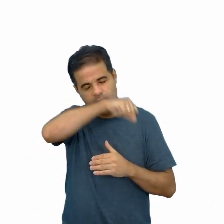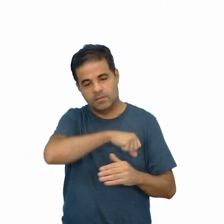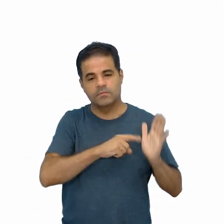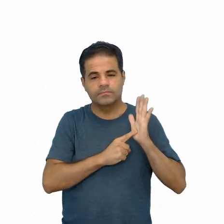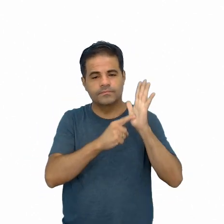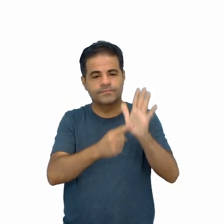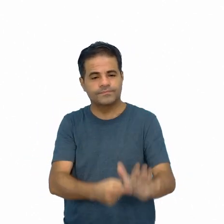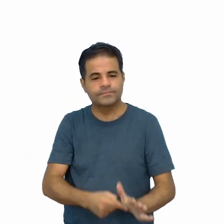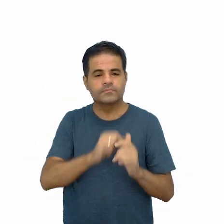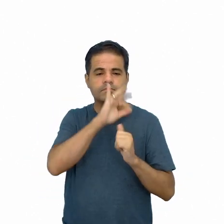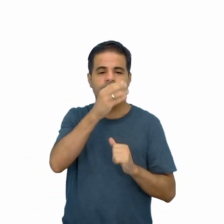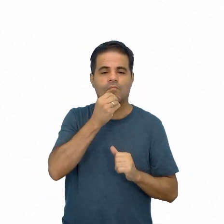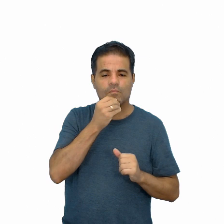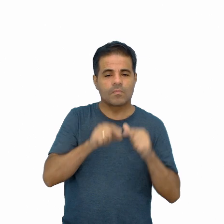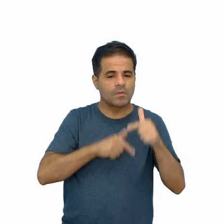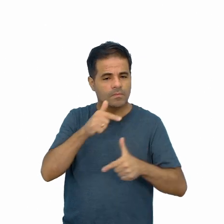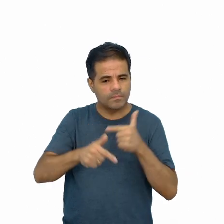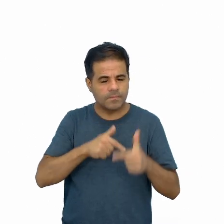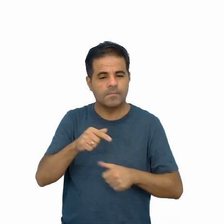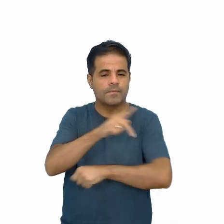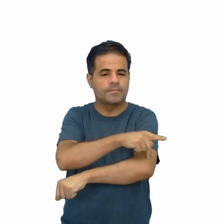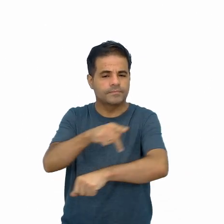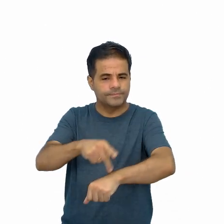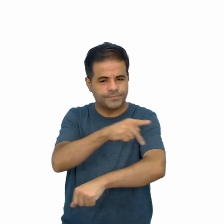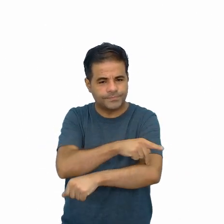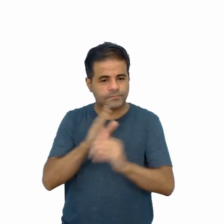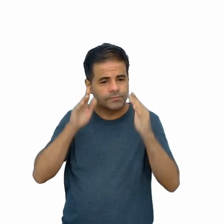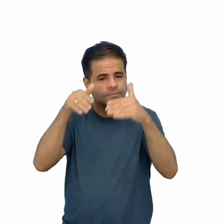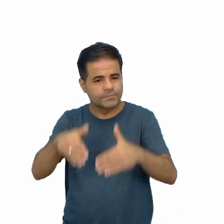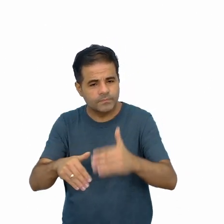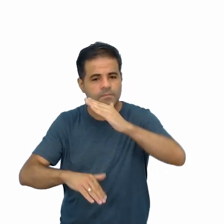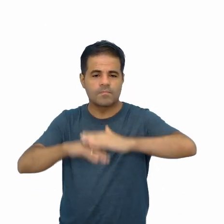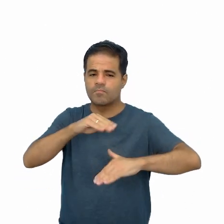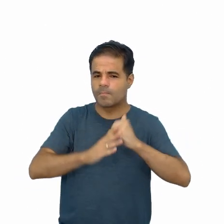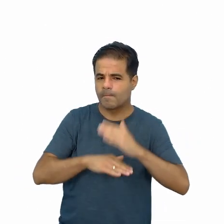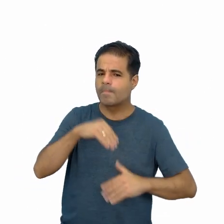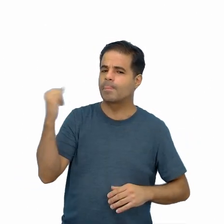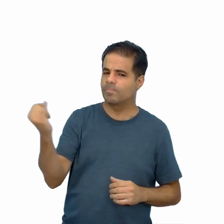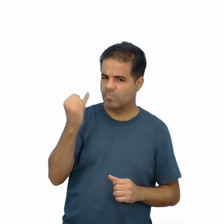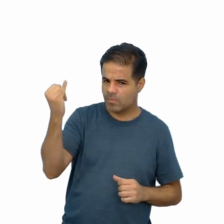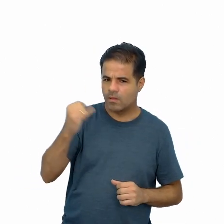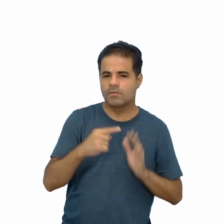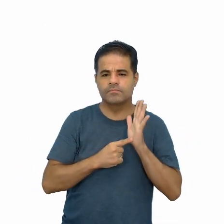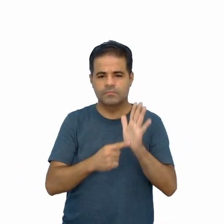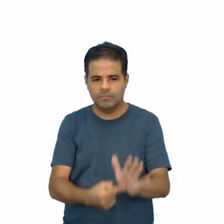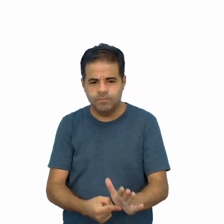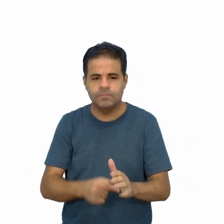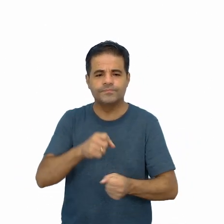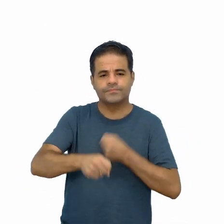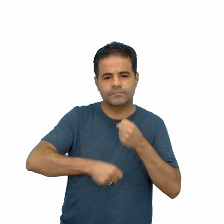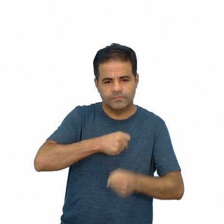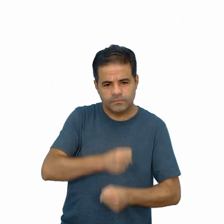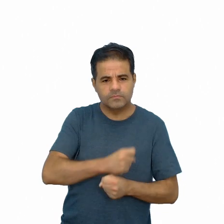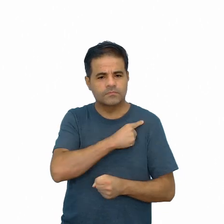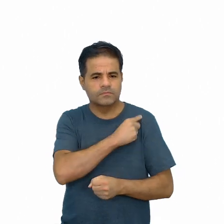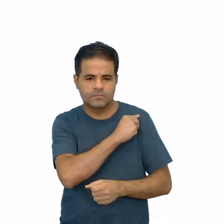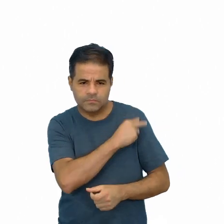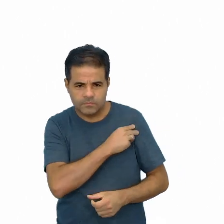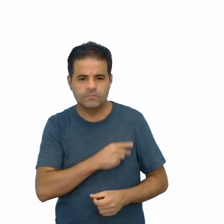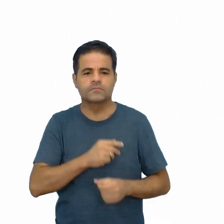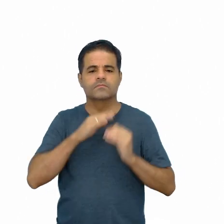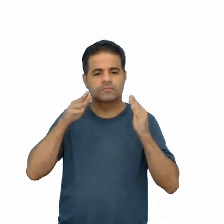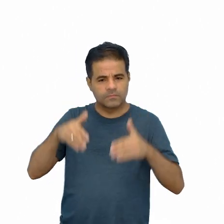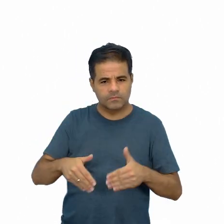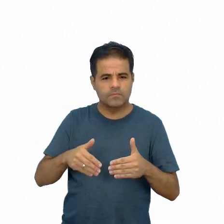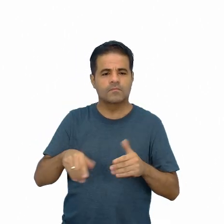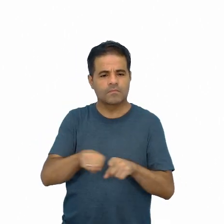abordagens que oportunizem um trabalho pedagógico voltado para as habilidades essenciais previstas em anos séries anteriores e também